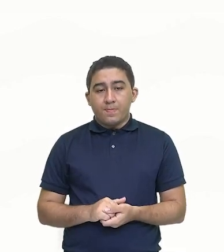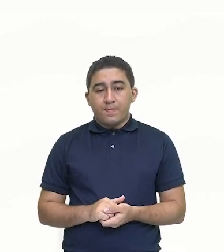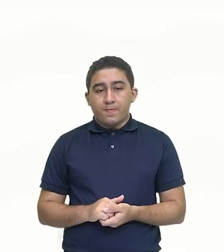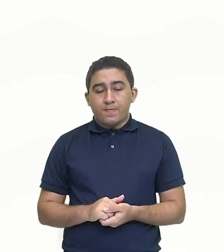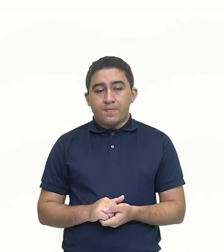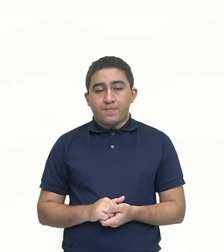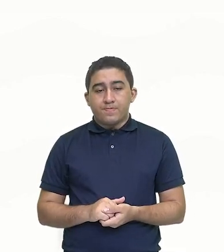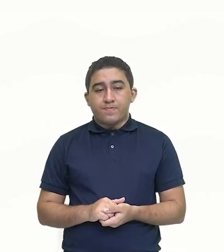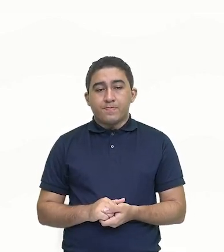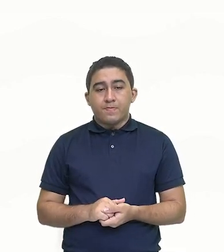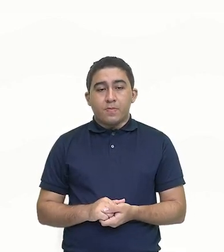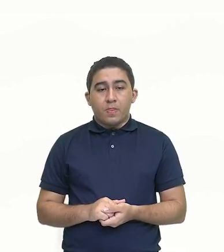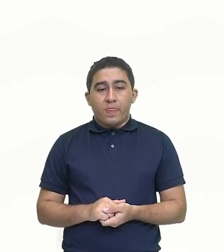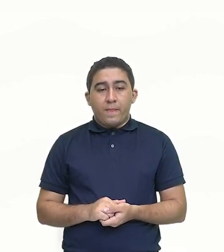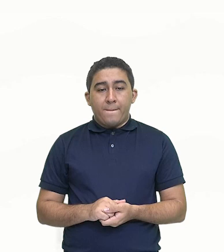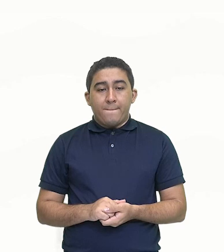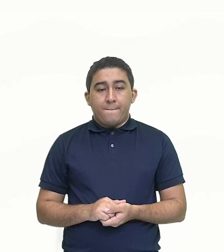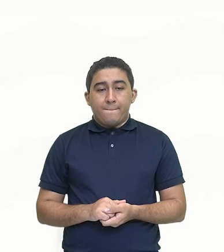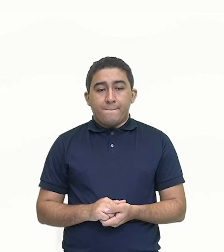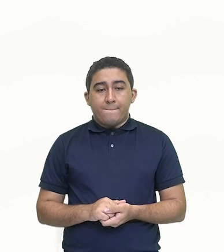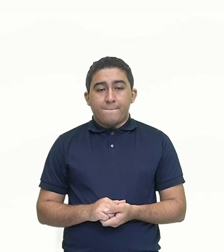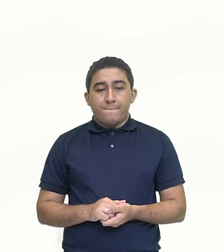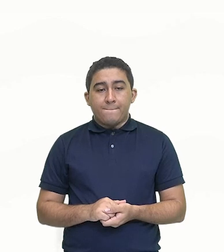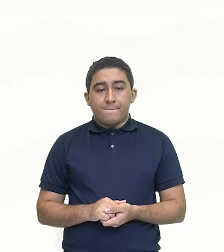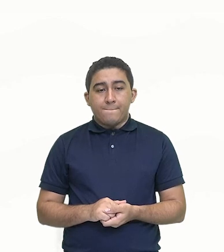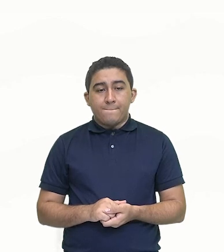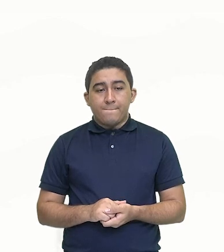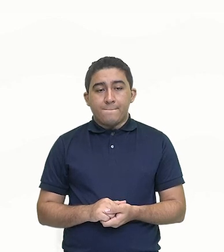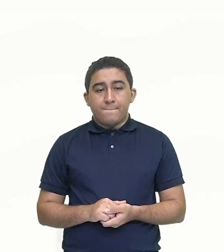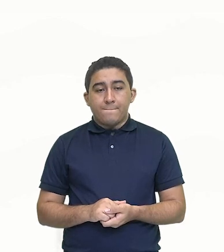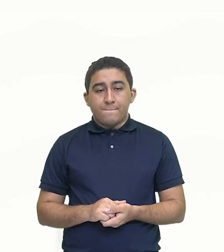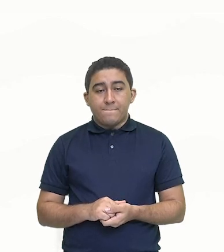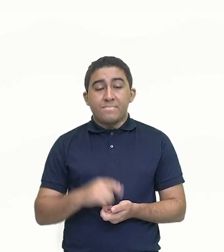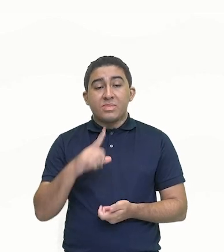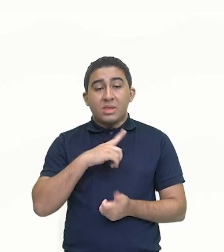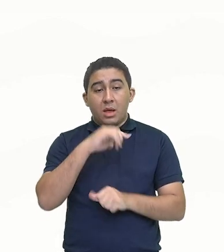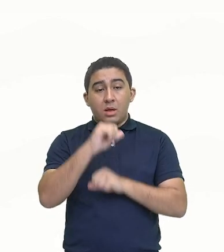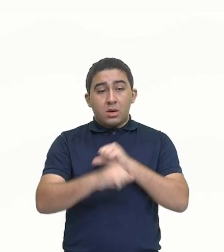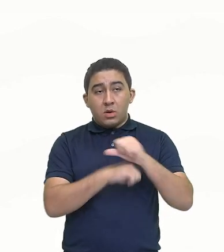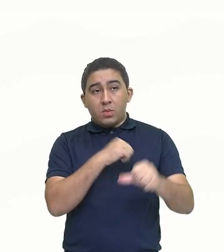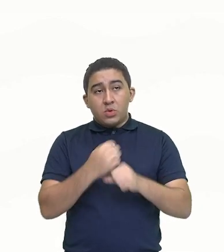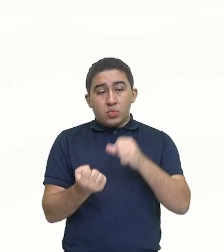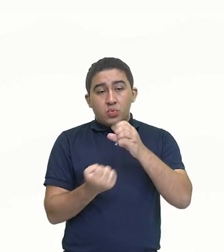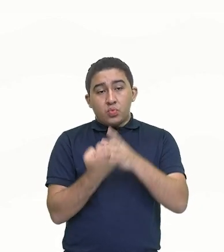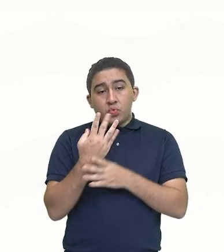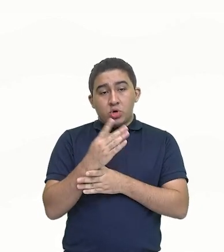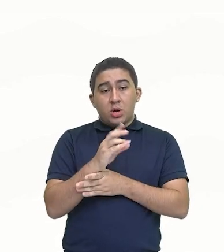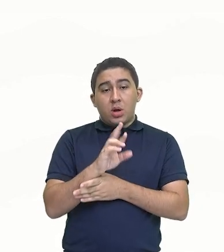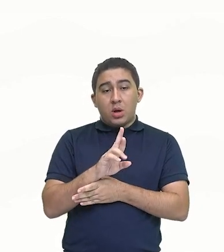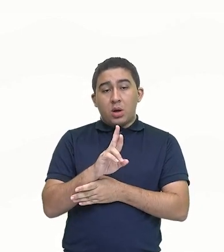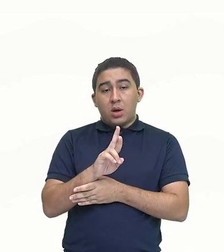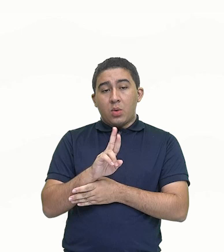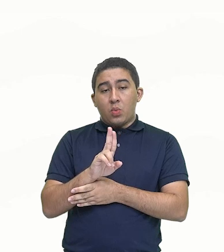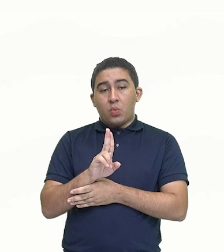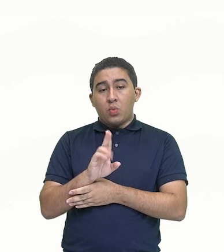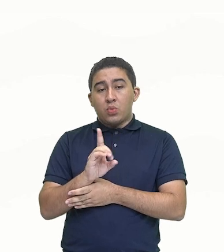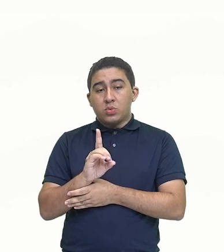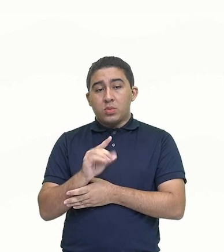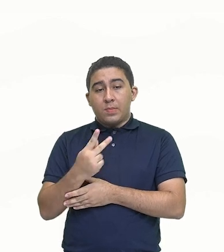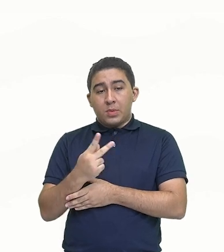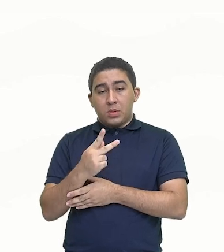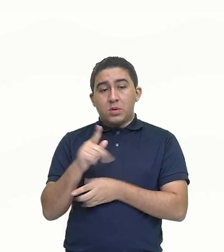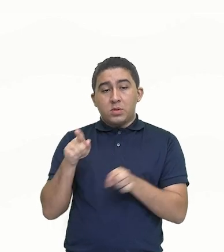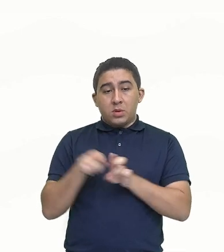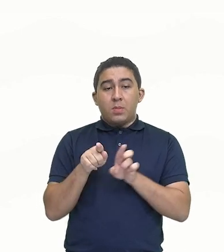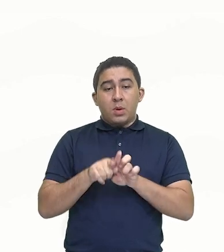parte dessa produção aqui vai fazer parte da regeneração da ribulose e parte da produção do aldeído